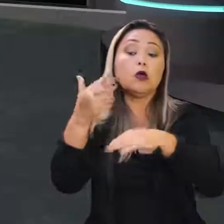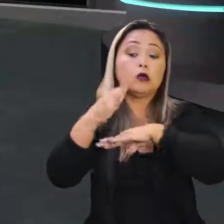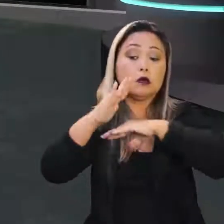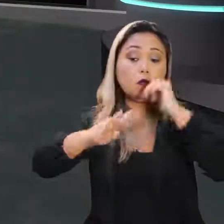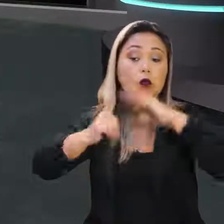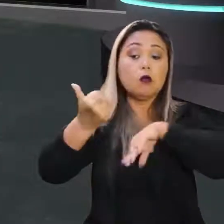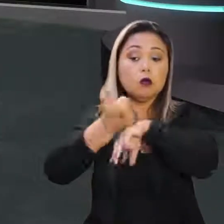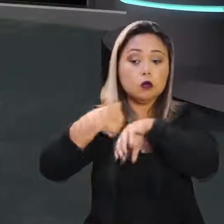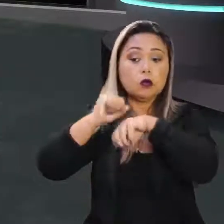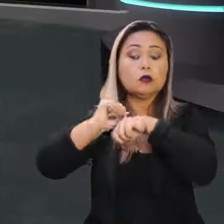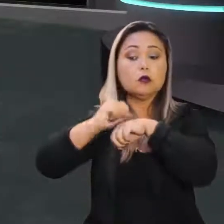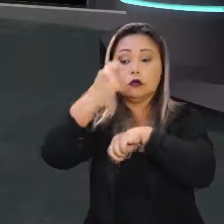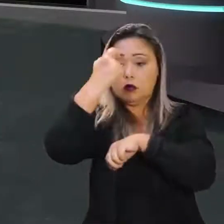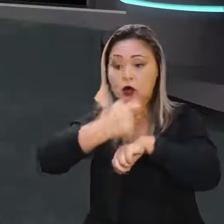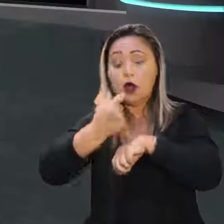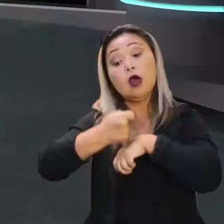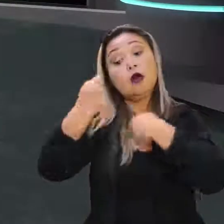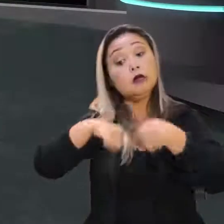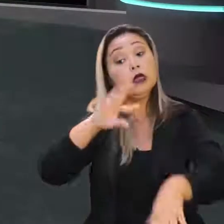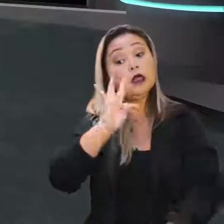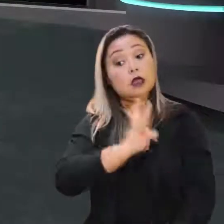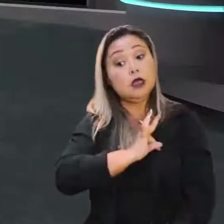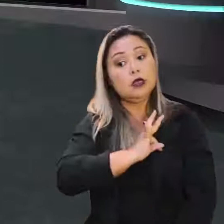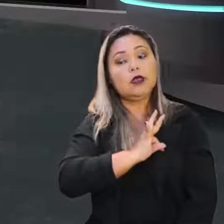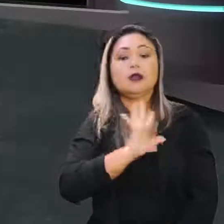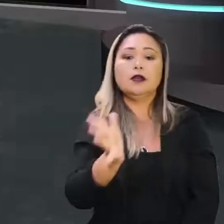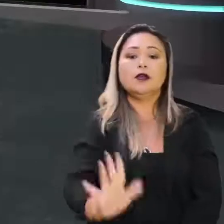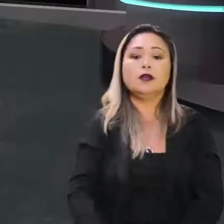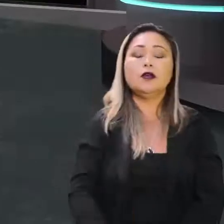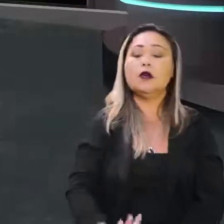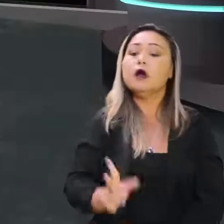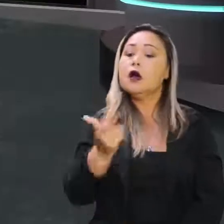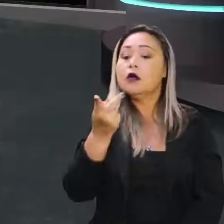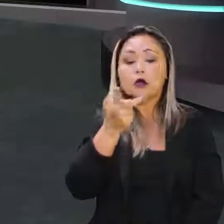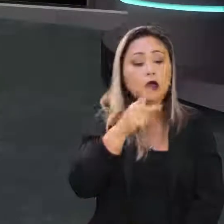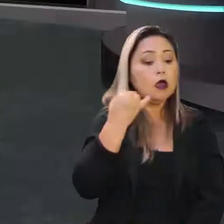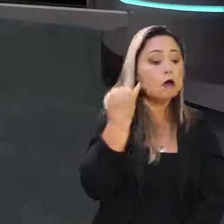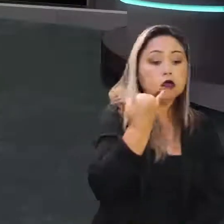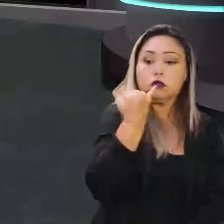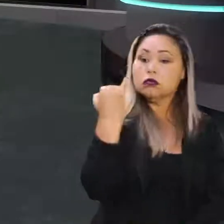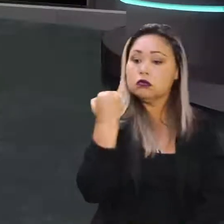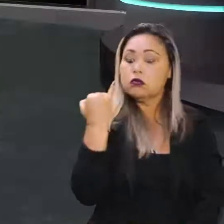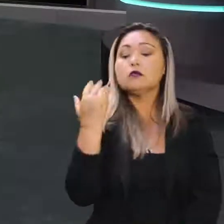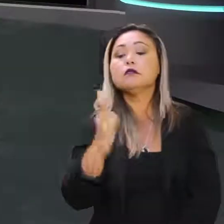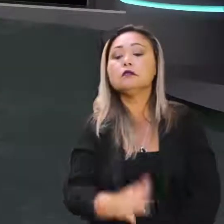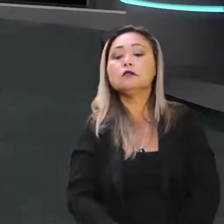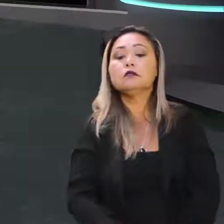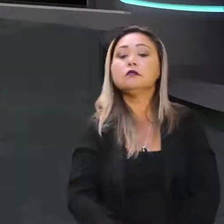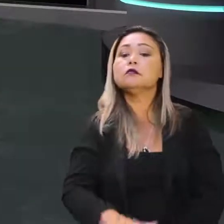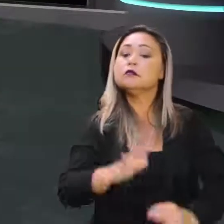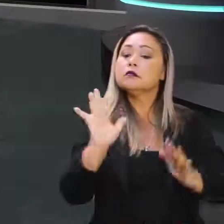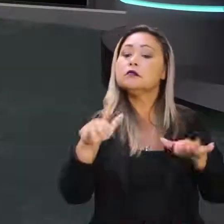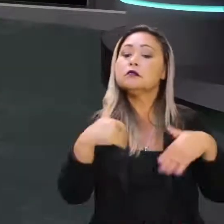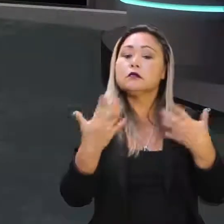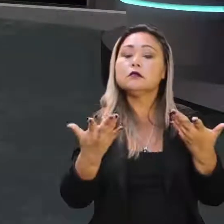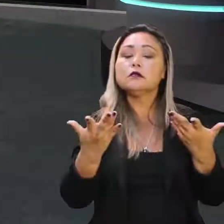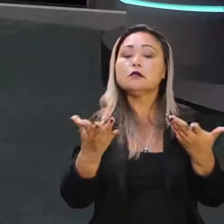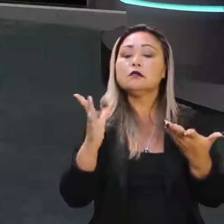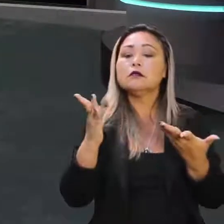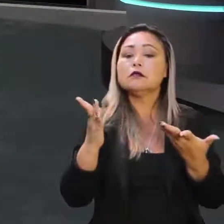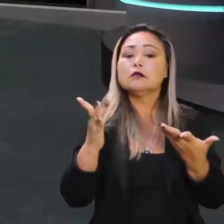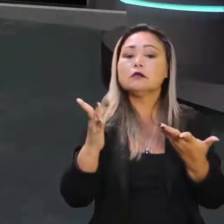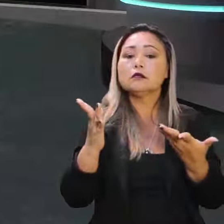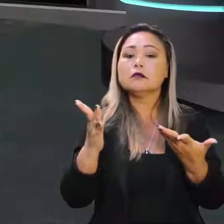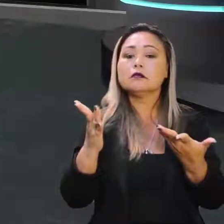para desenvolver. Só isso. Mas a senhora é tão importante quanto qualquer... né? Artista. Quanto qualquer artista. Com né? certeza.